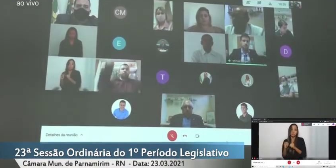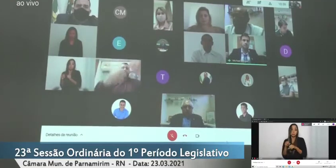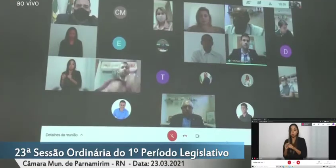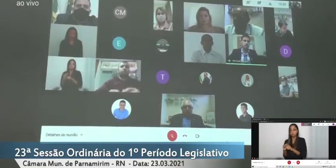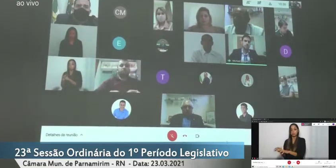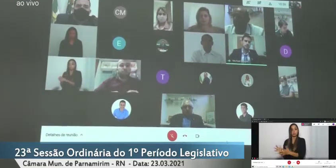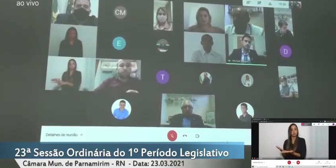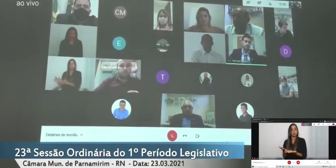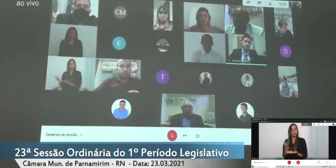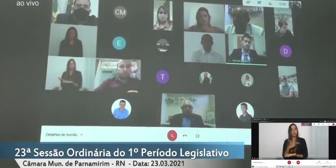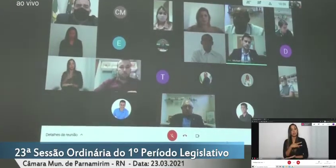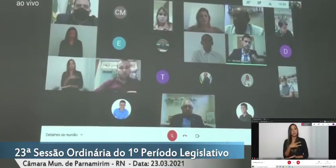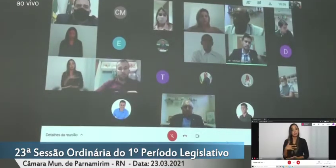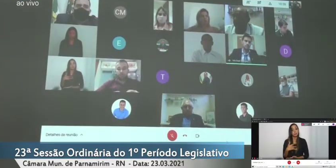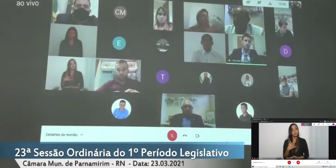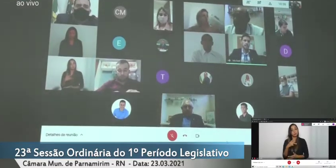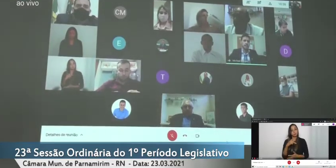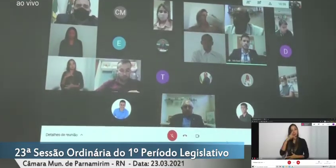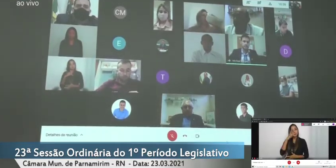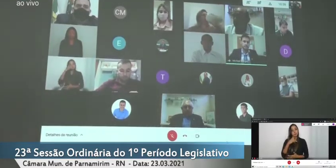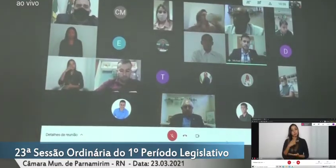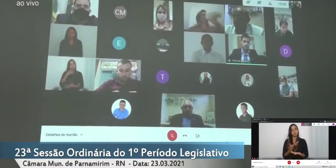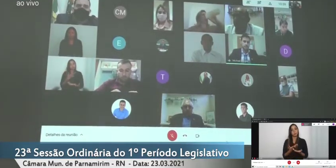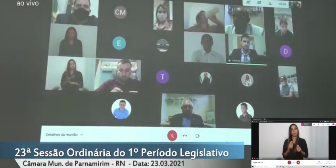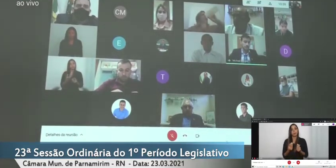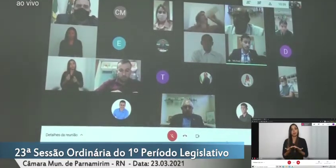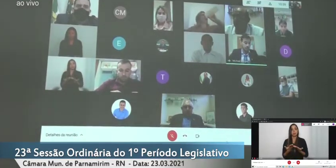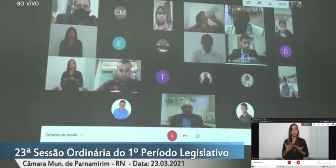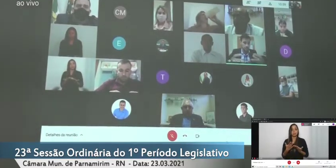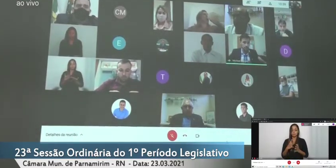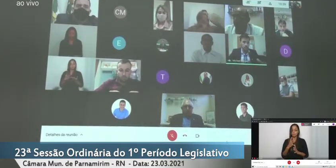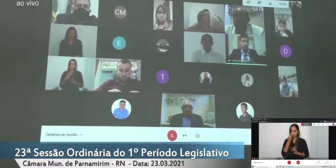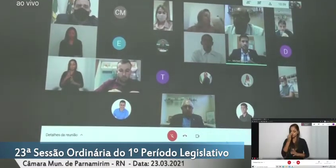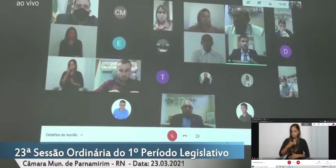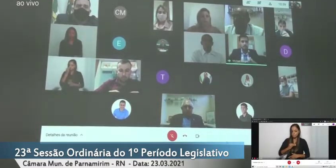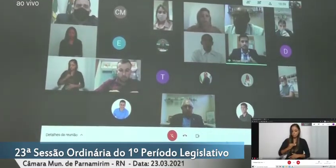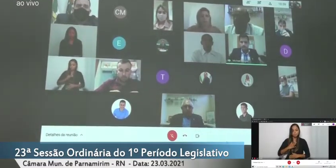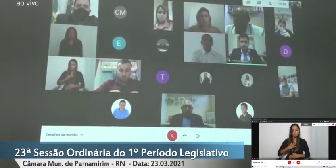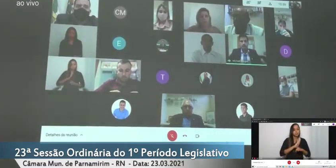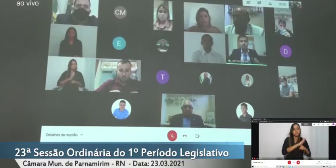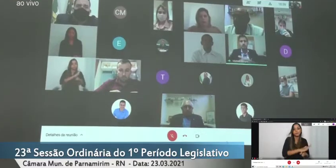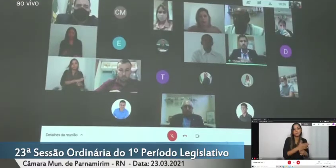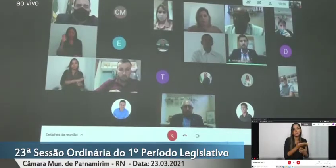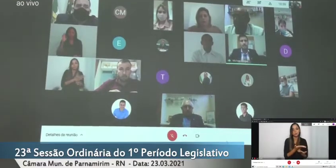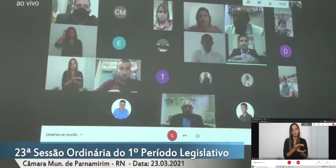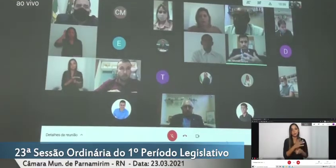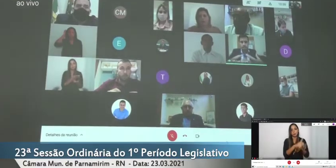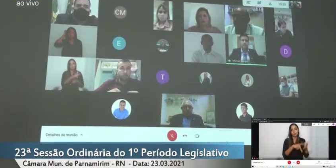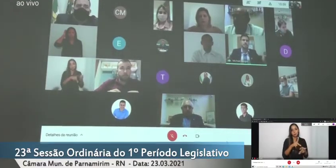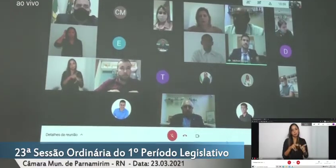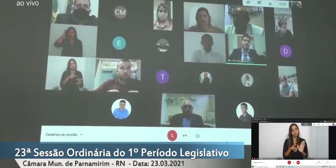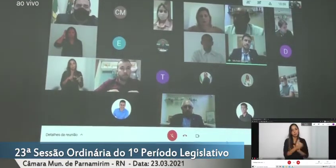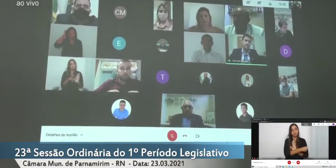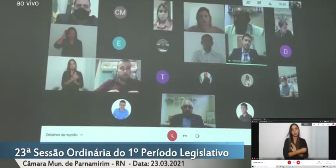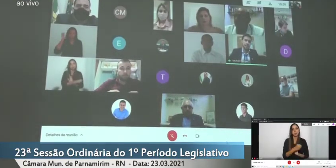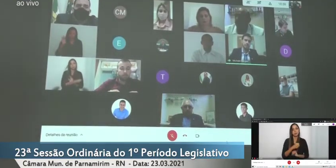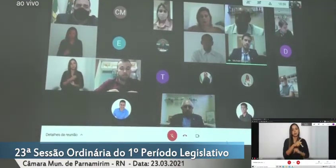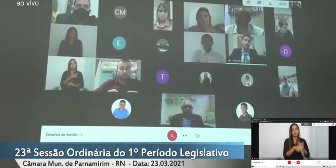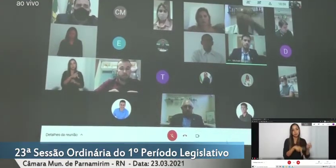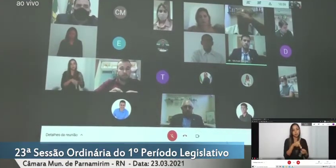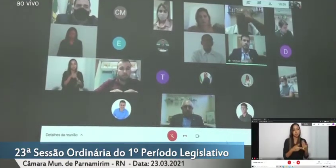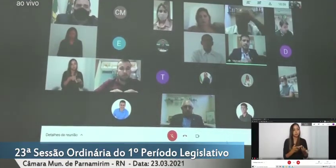sacrificando sua saúde em nome de cuidar e salvar a nossa população. Então, aquela primeira linha de prioridade, as primeiras vacinas que